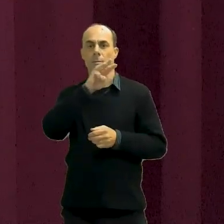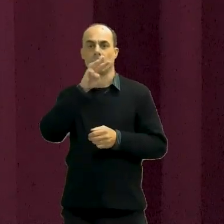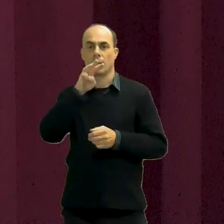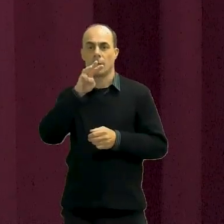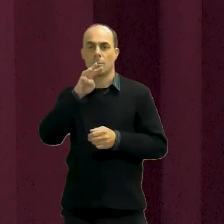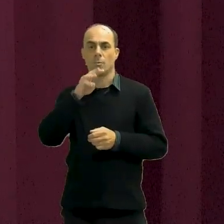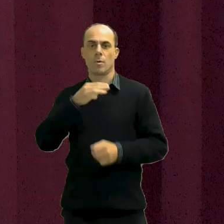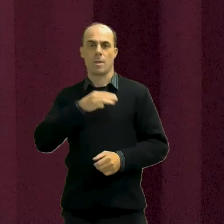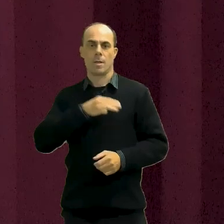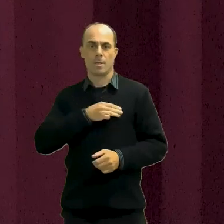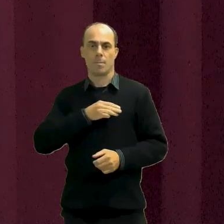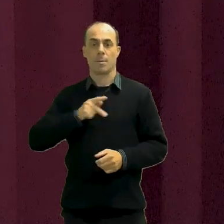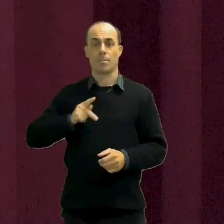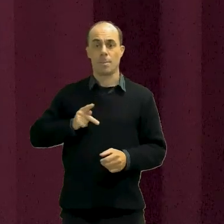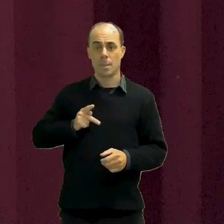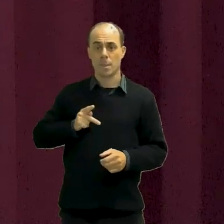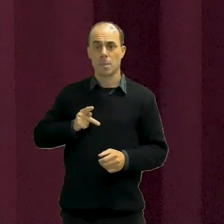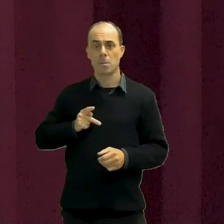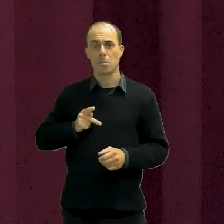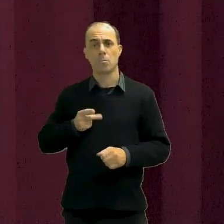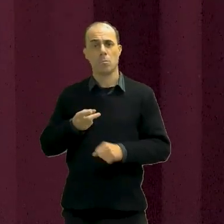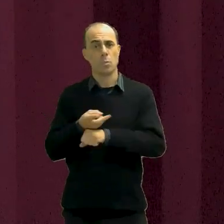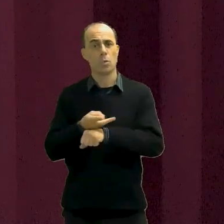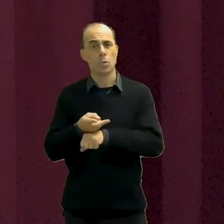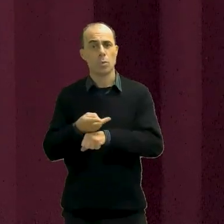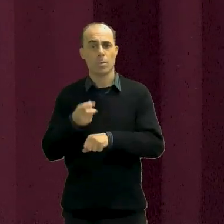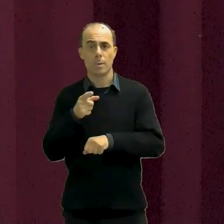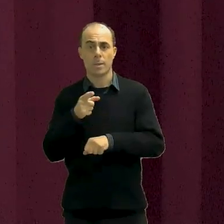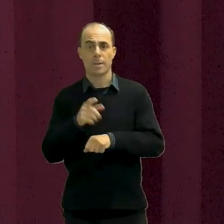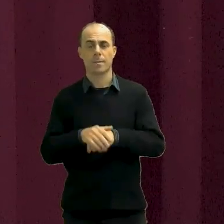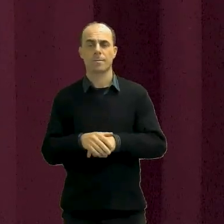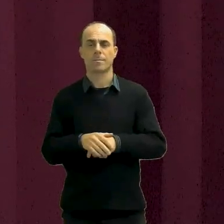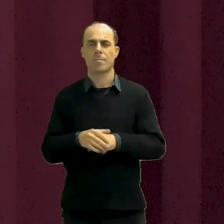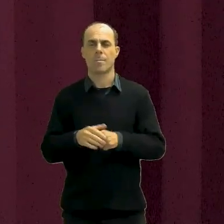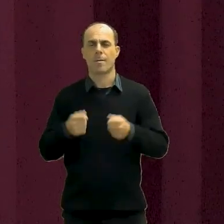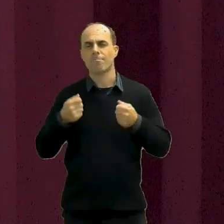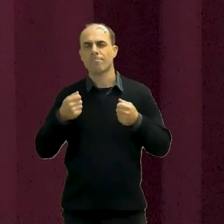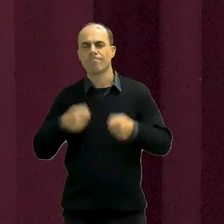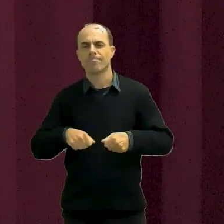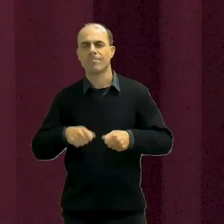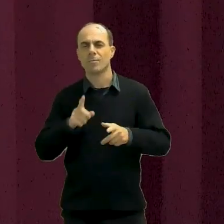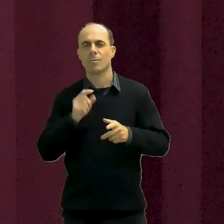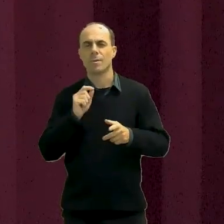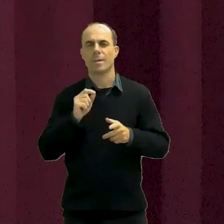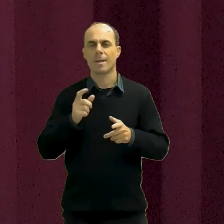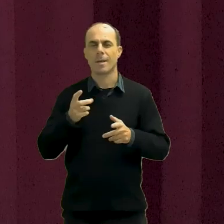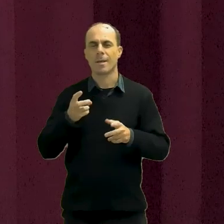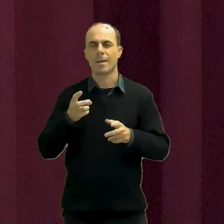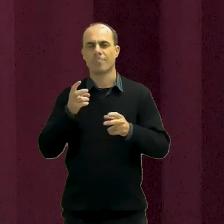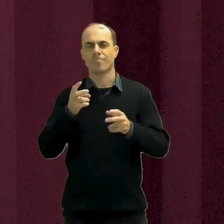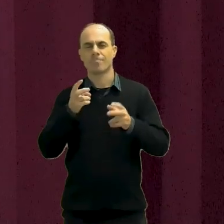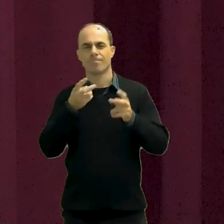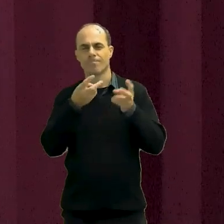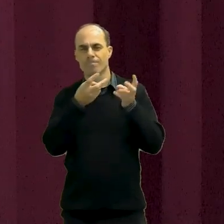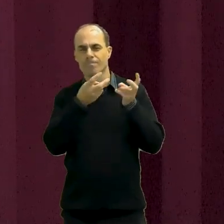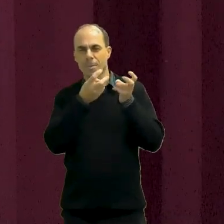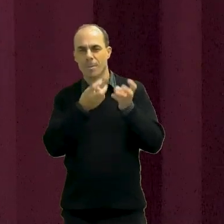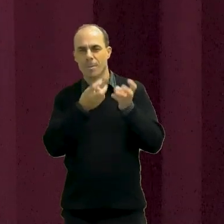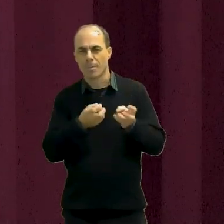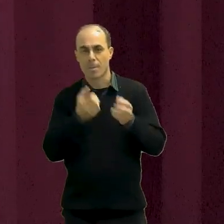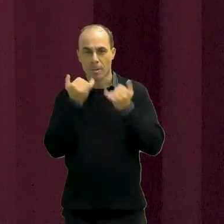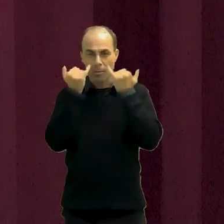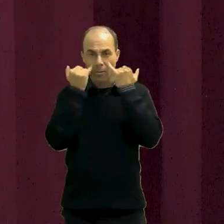eh no site nosso lá você vai ter a possibilidade né de de verificar todas as informações